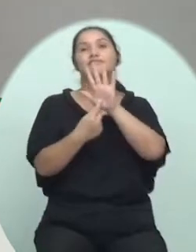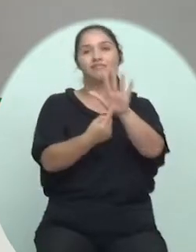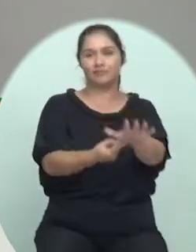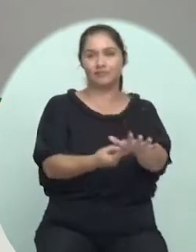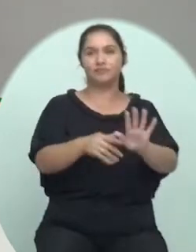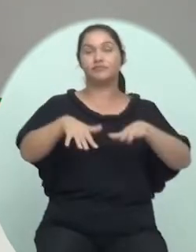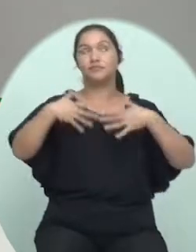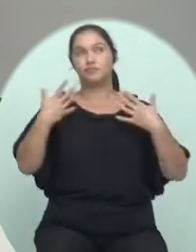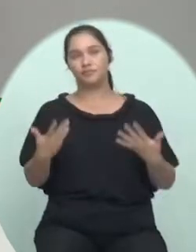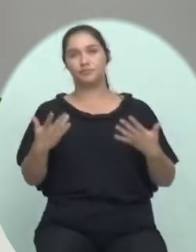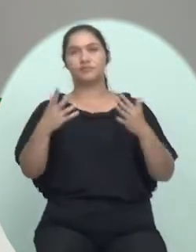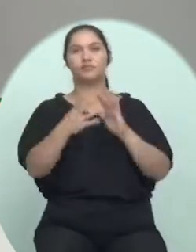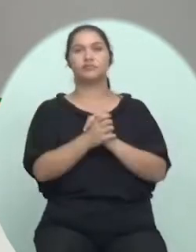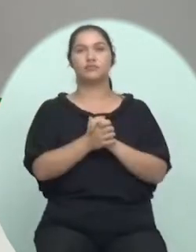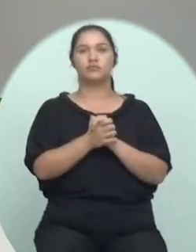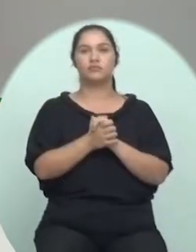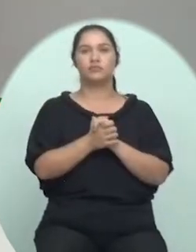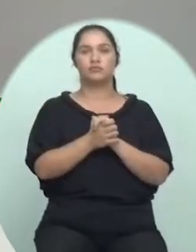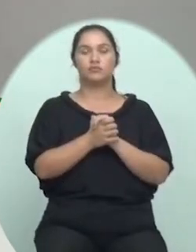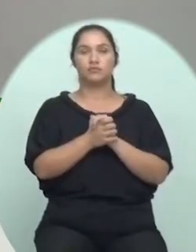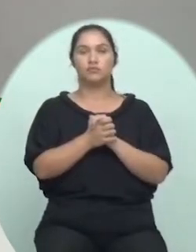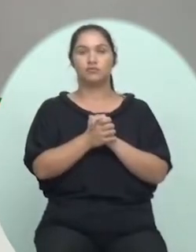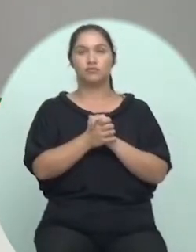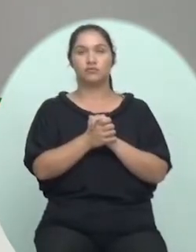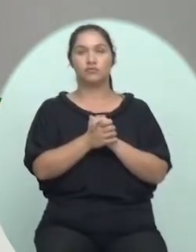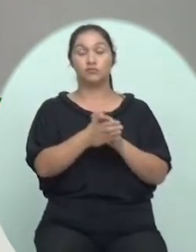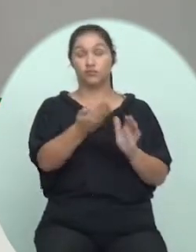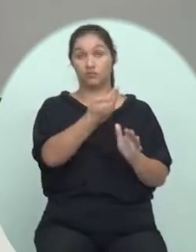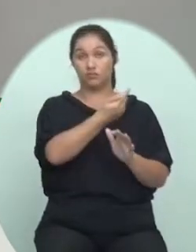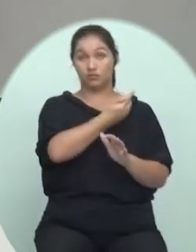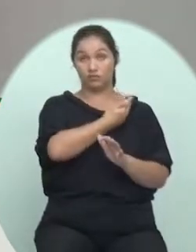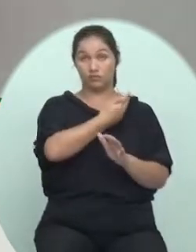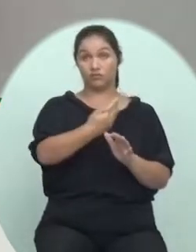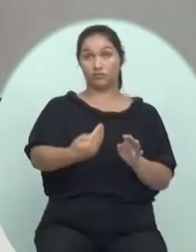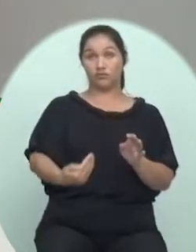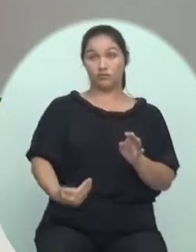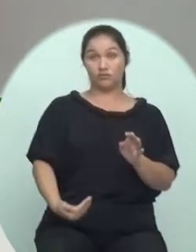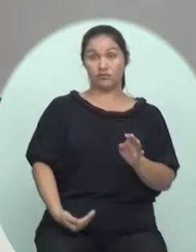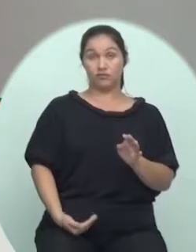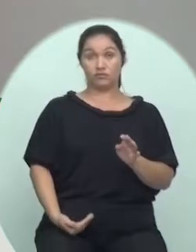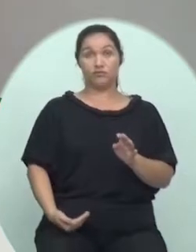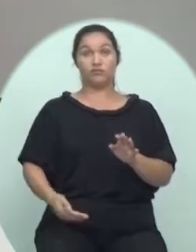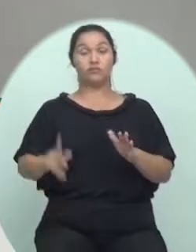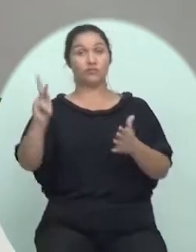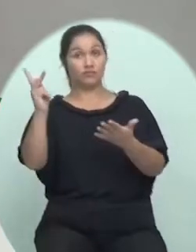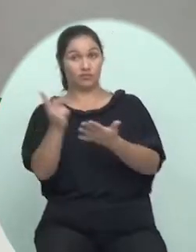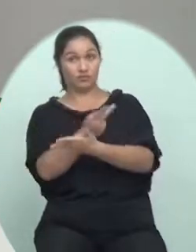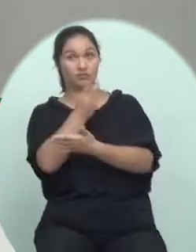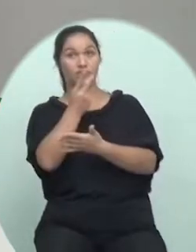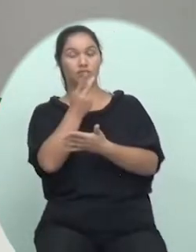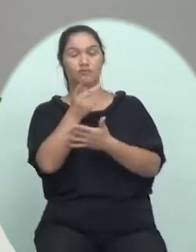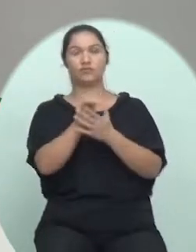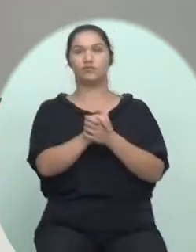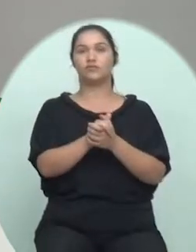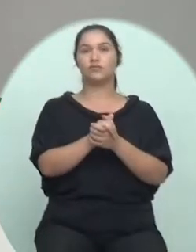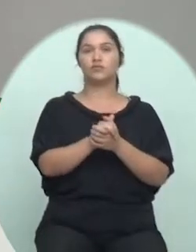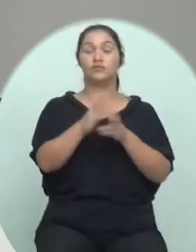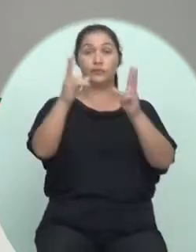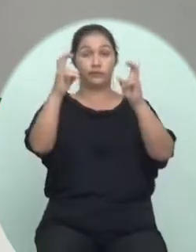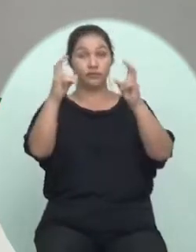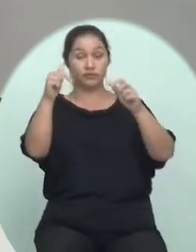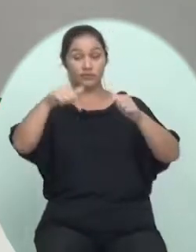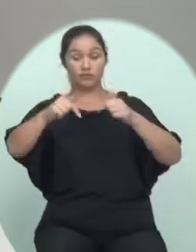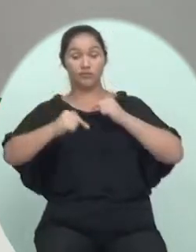que a governabilidade ela realmente aconteça. Muitos dos temas que trazemos para essa